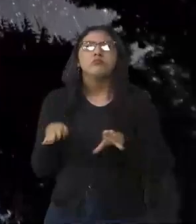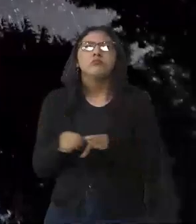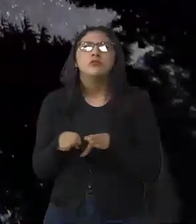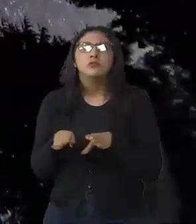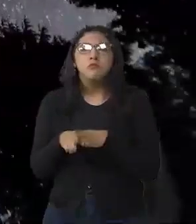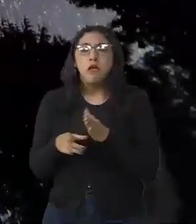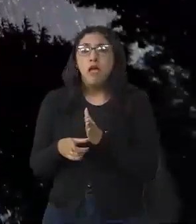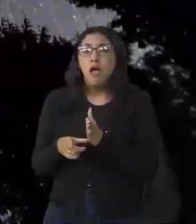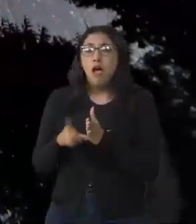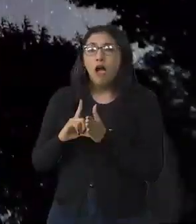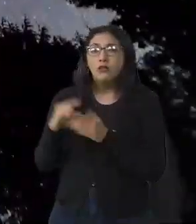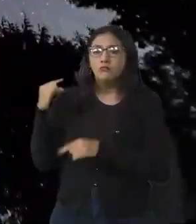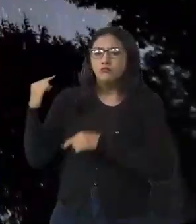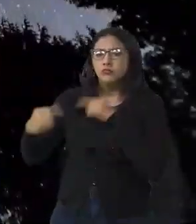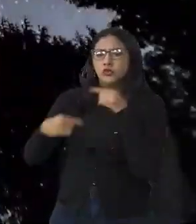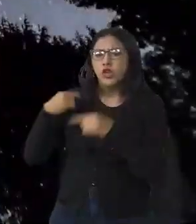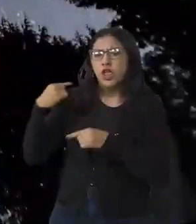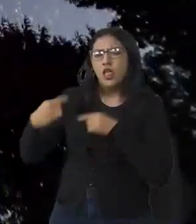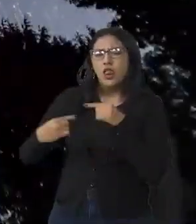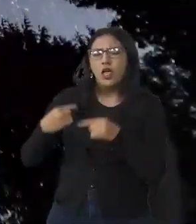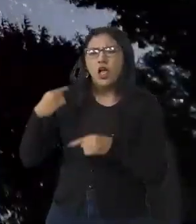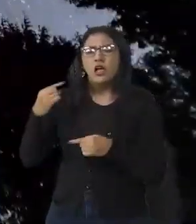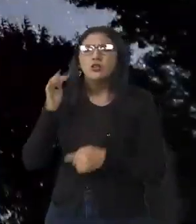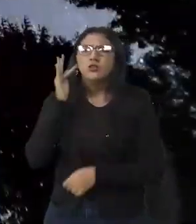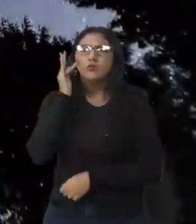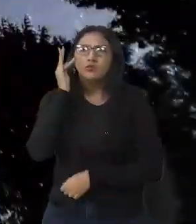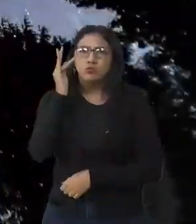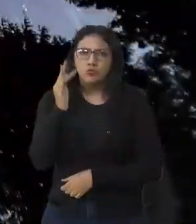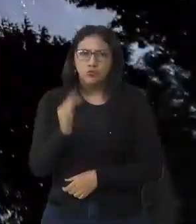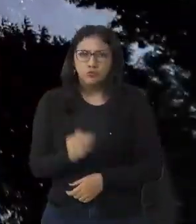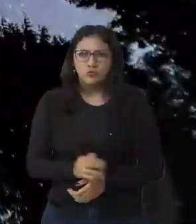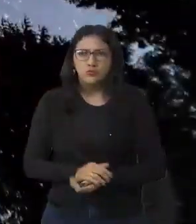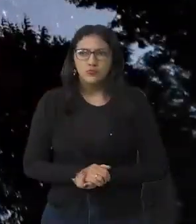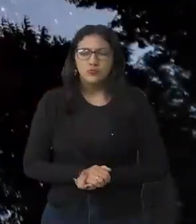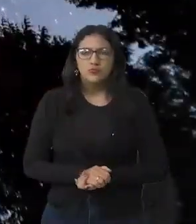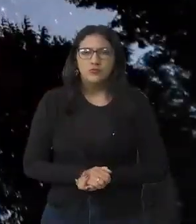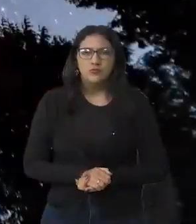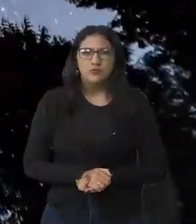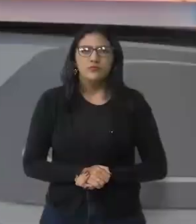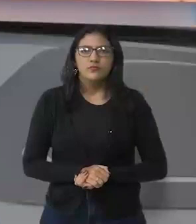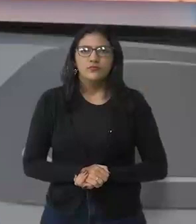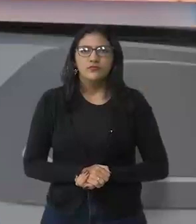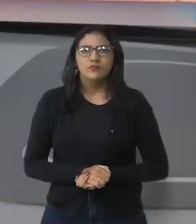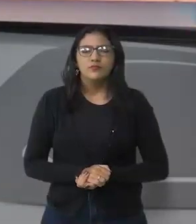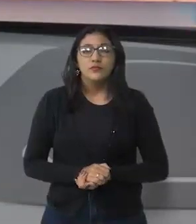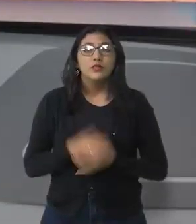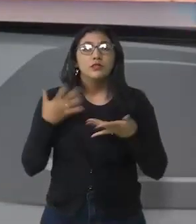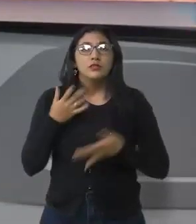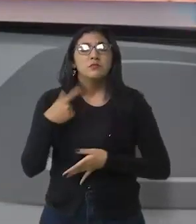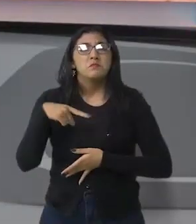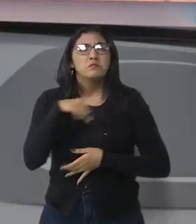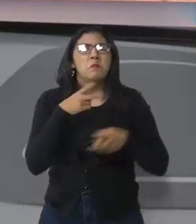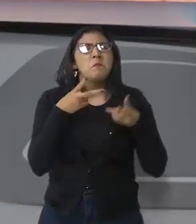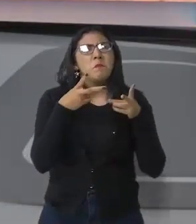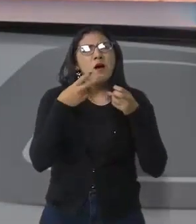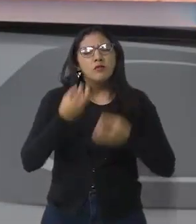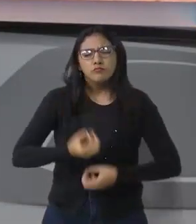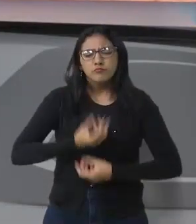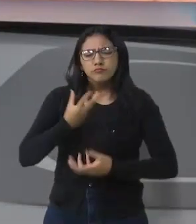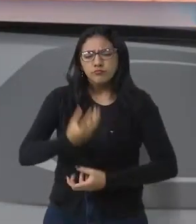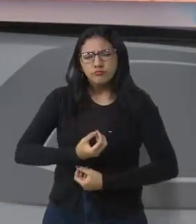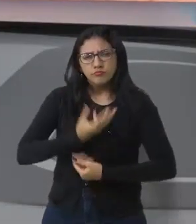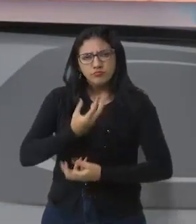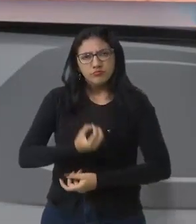bem antes, que essa segunda geração de abutres choque também os seus filhotes. Então, como a gente ouviu agora